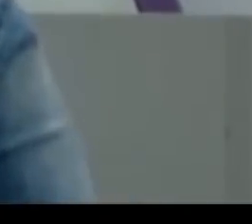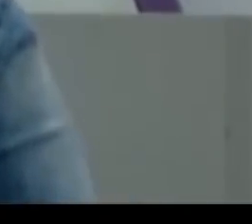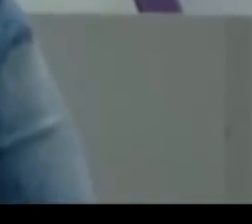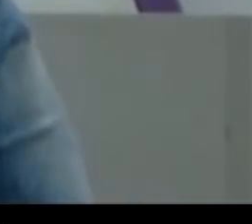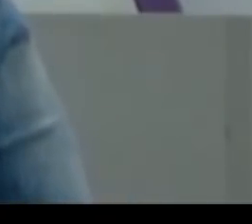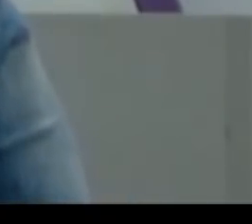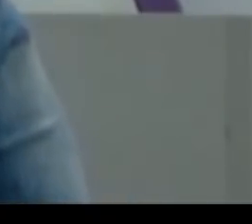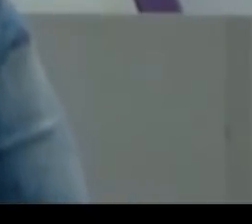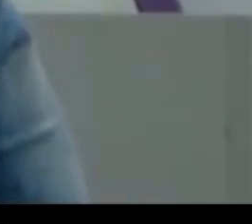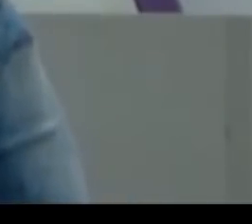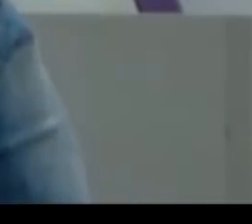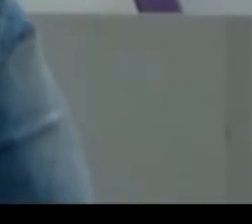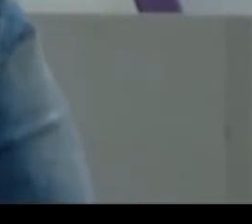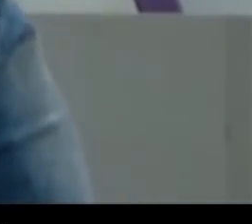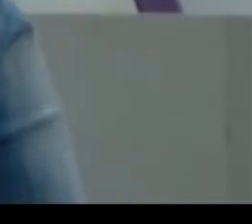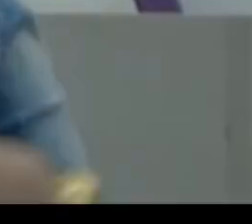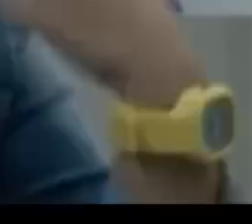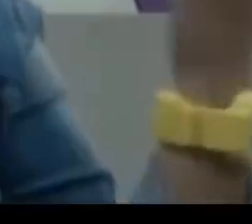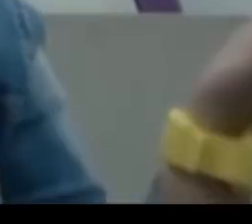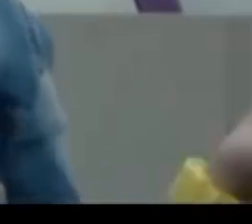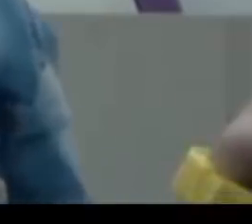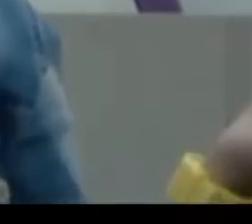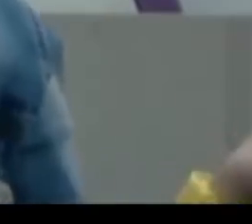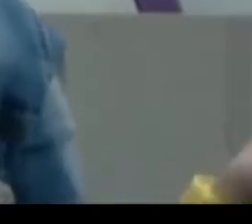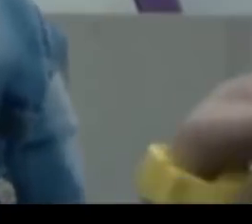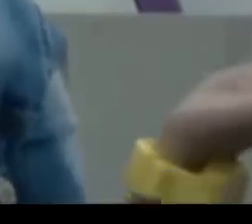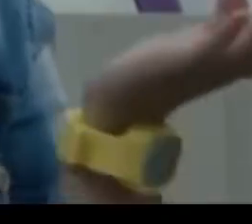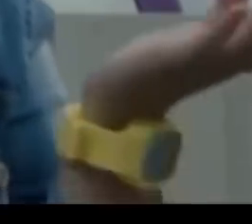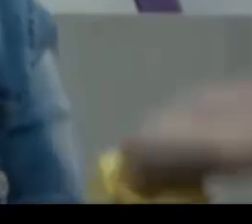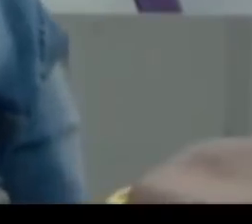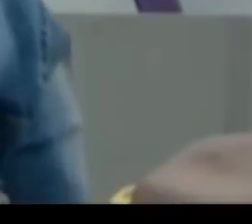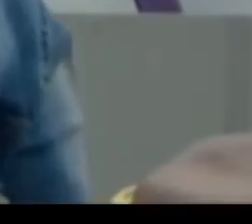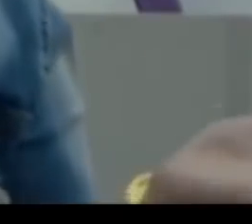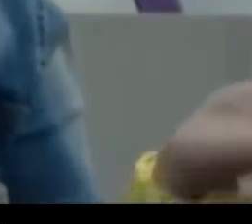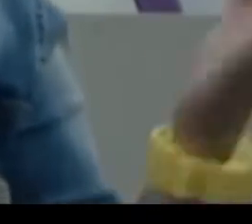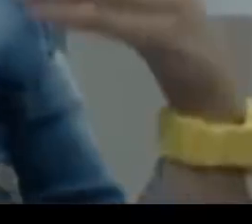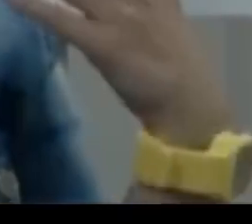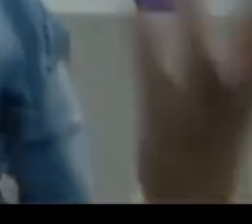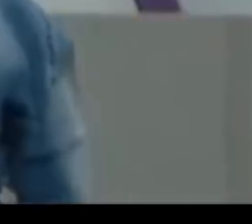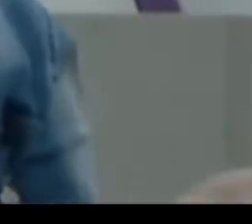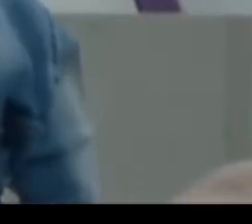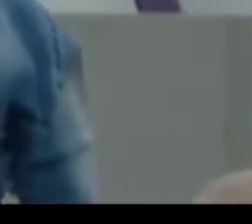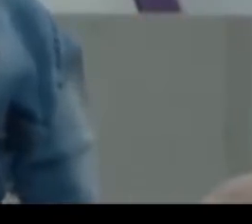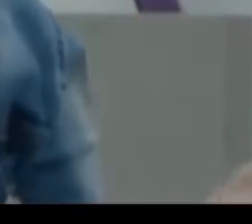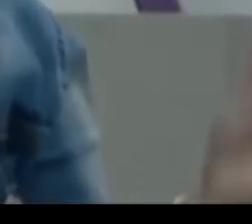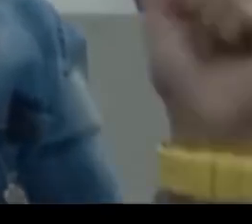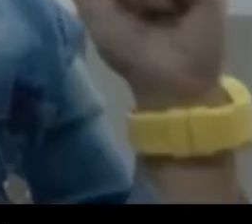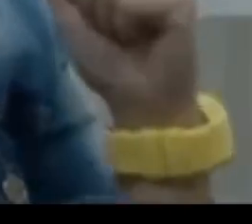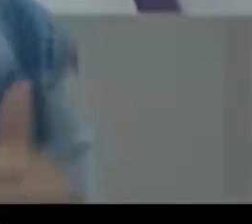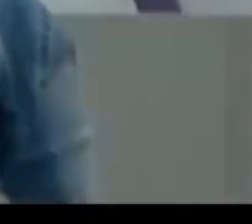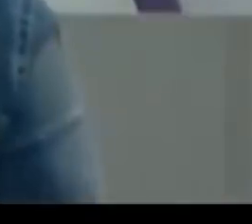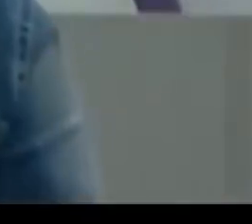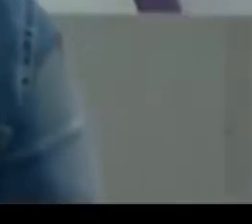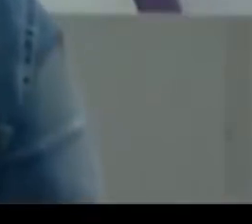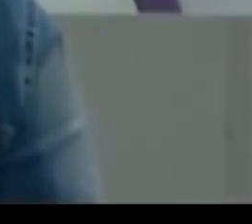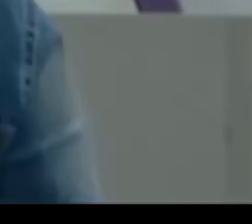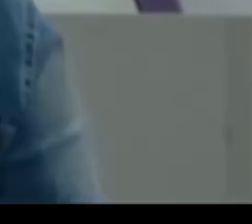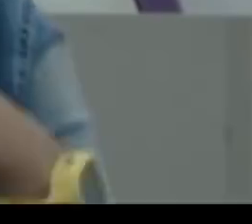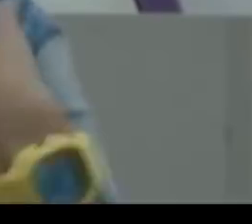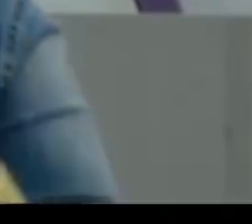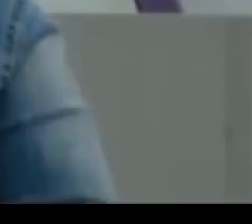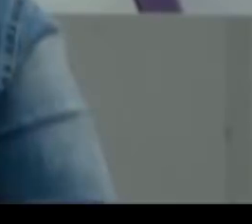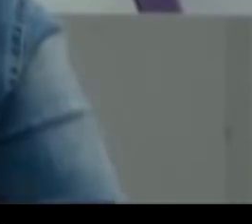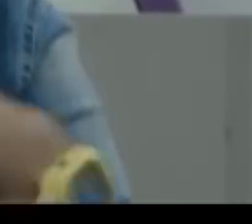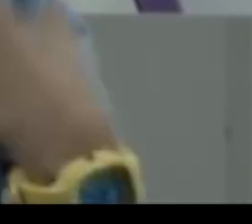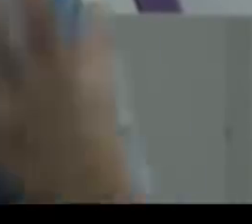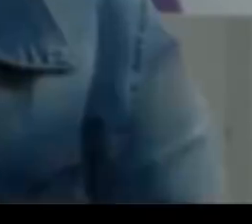com os familiares que vocês estão tendo aí. E, apesar da saudade, a gente está aqui. A gente vai ter mais aulas, né? Então, até a próxima aula. A